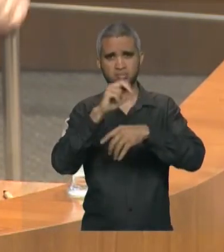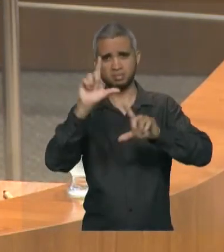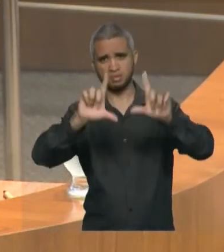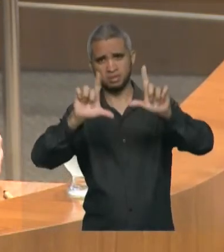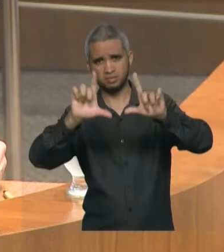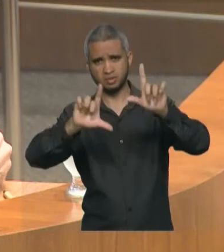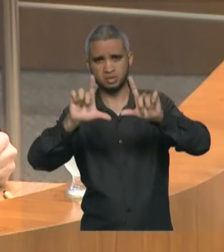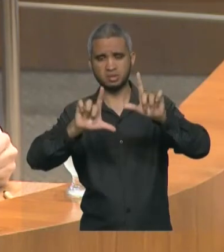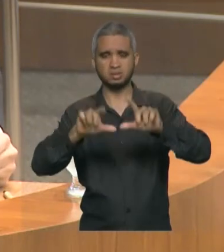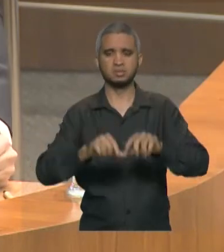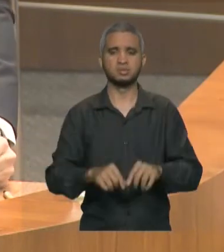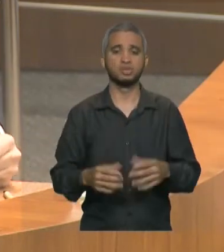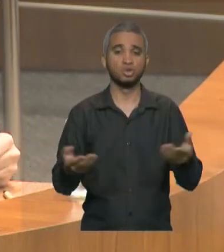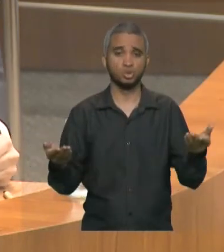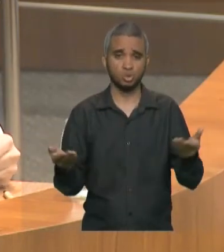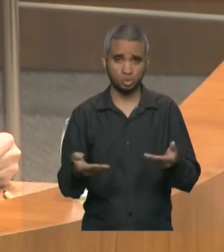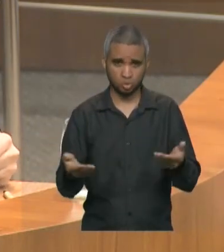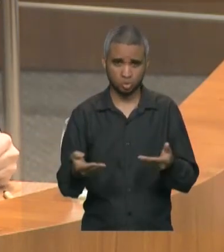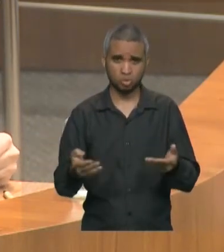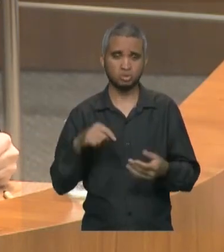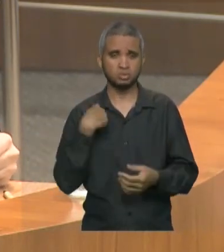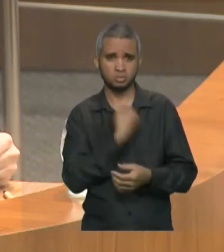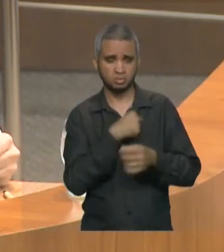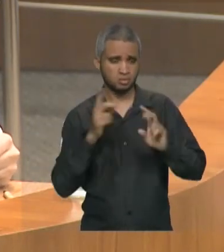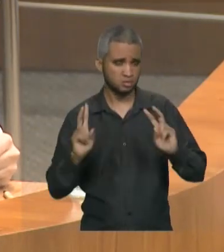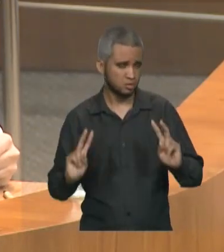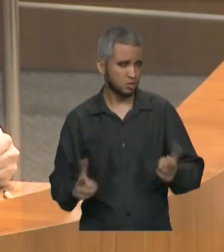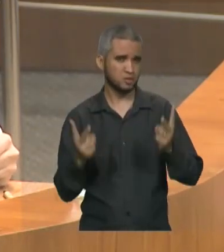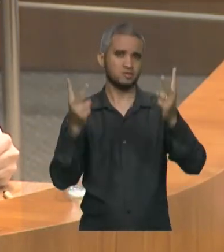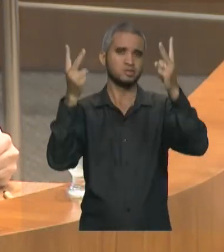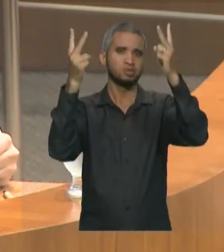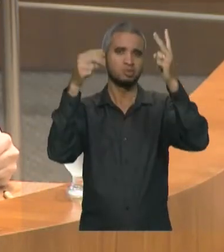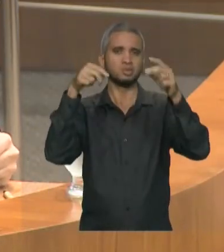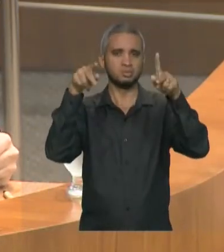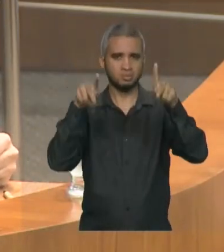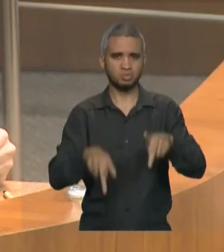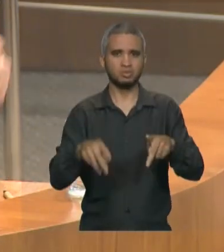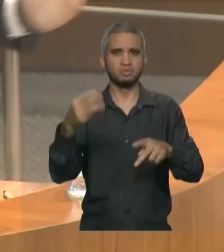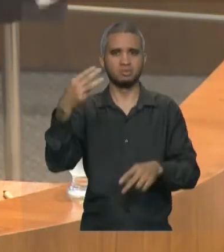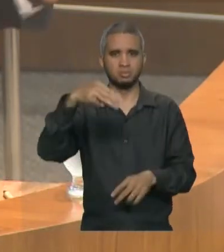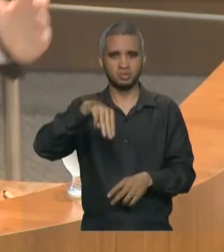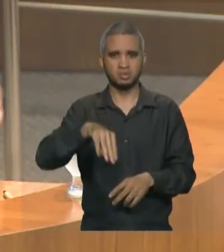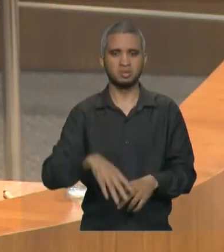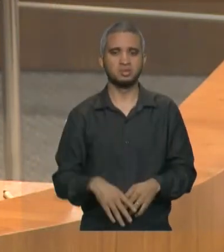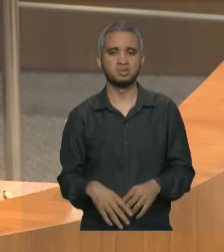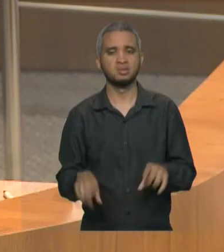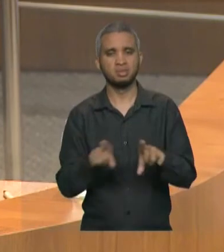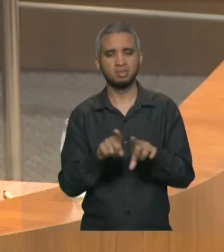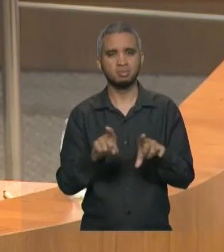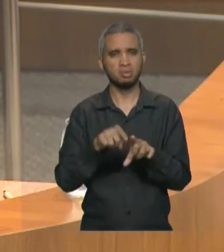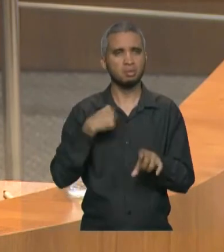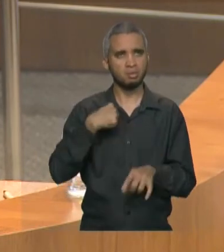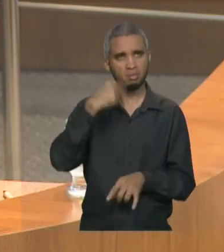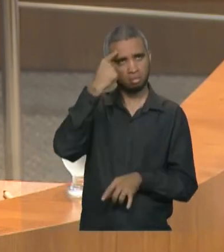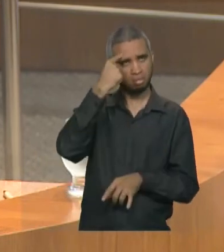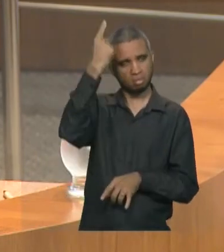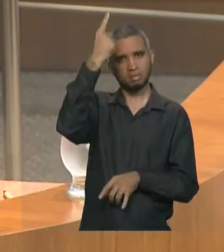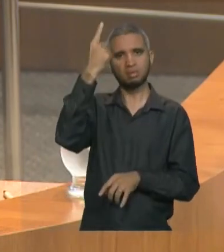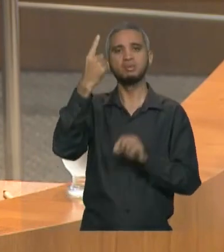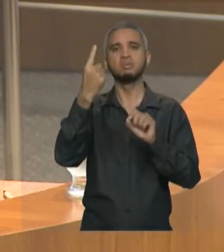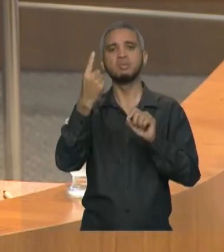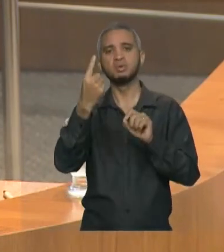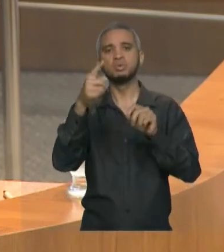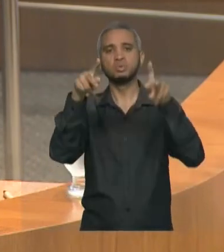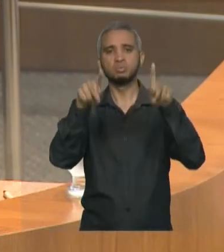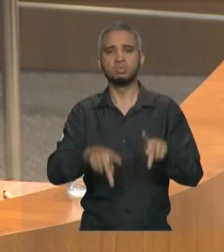E hoje será mais uma grande vitória desta população, do povo do Maranhão, e uma inovação para que o povo do Maranhão